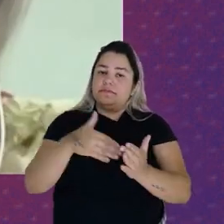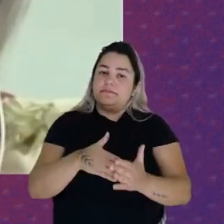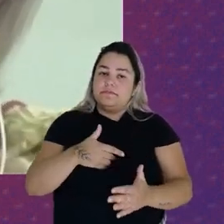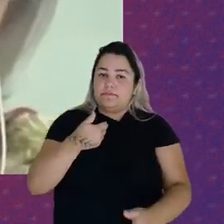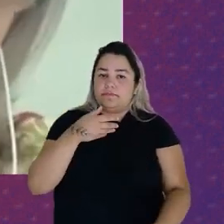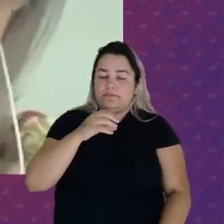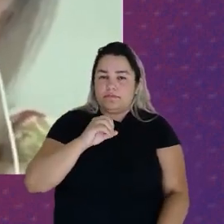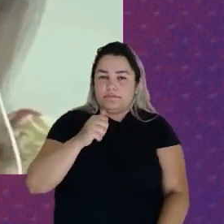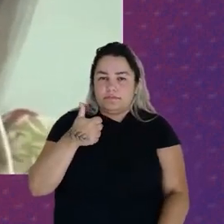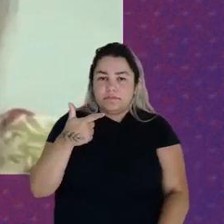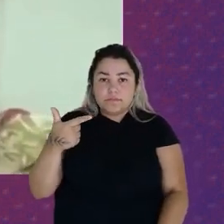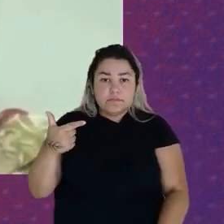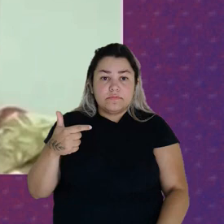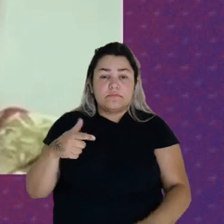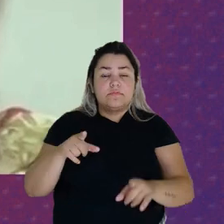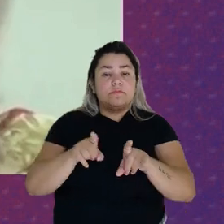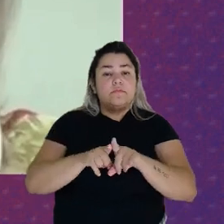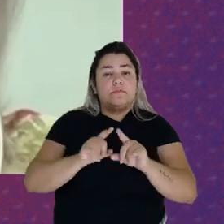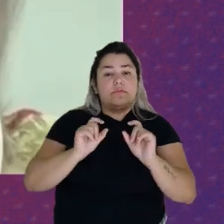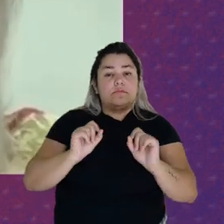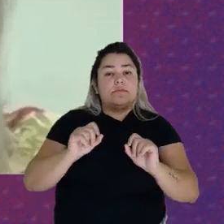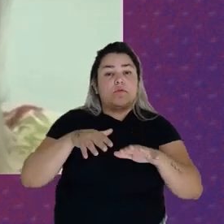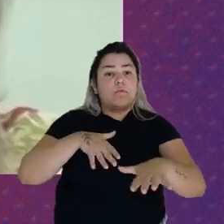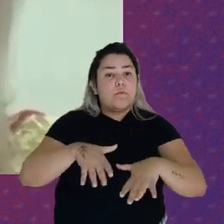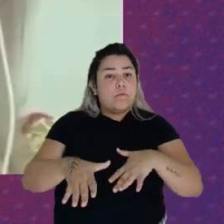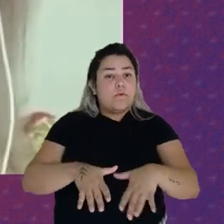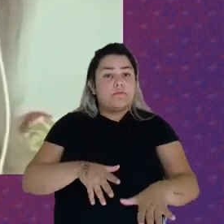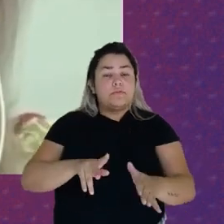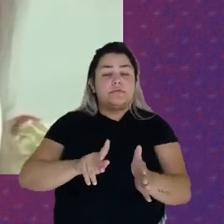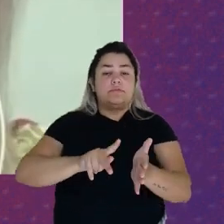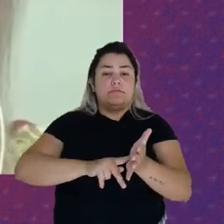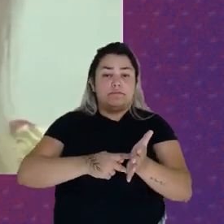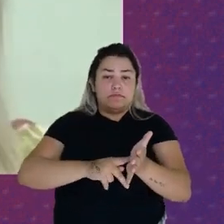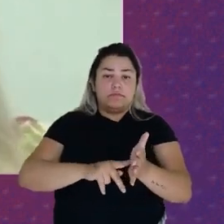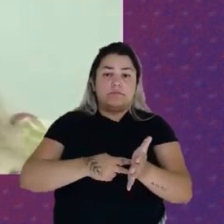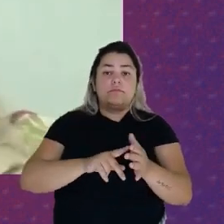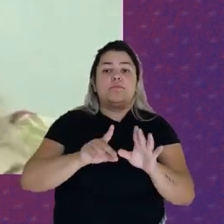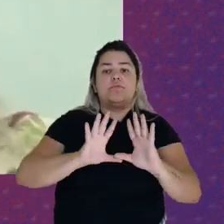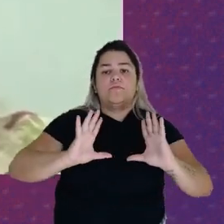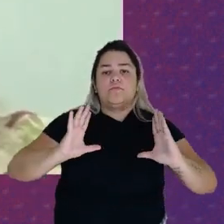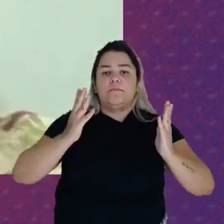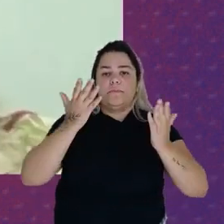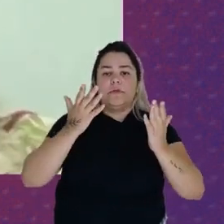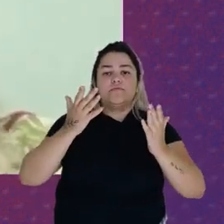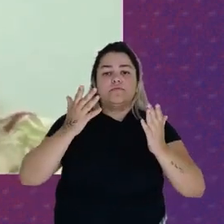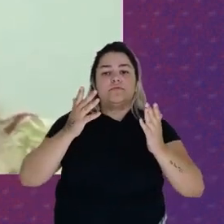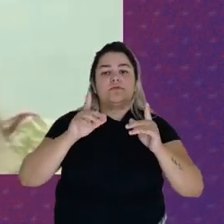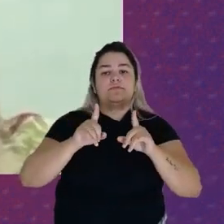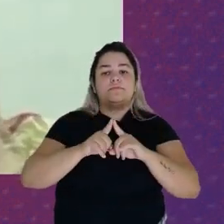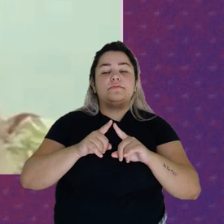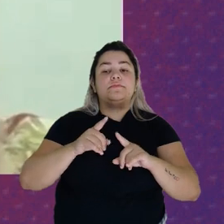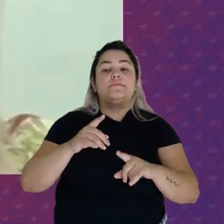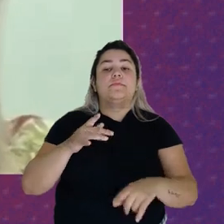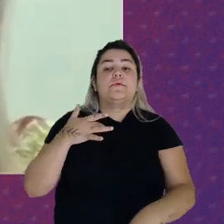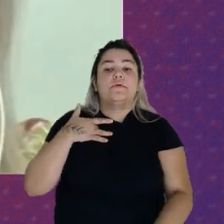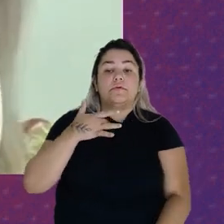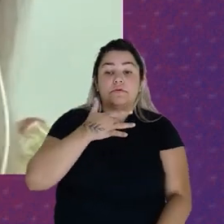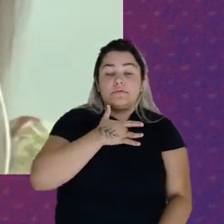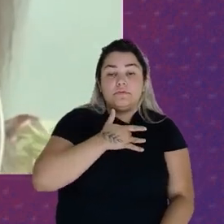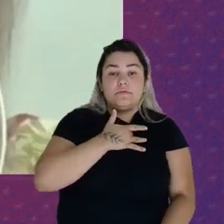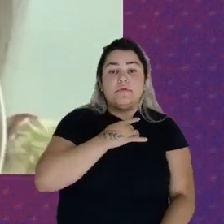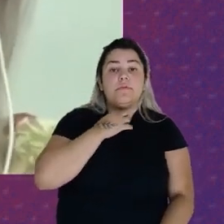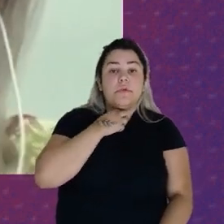minha militância tem origem no movimento sindical. Eu venho do Sindsaúde, Sindicato dos Trabalhadores Públicos